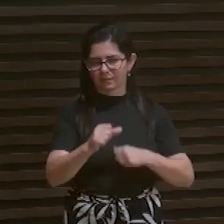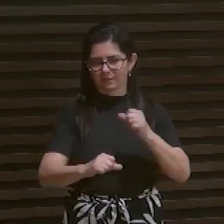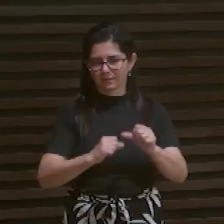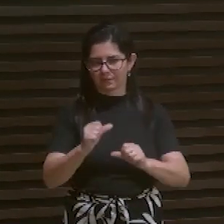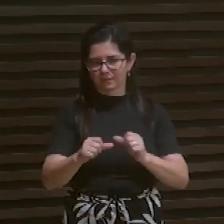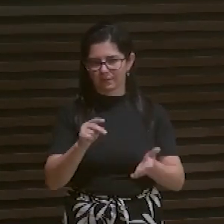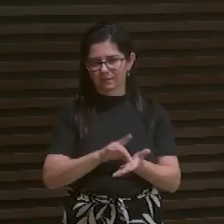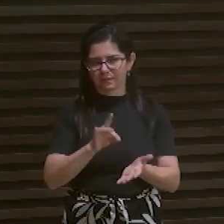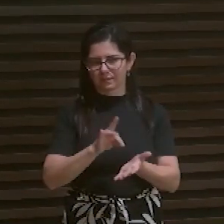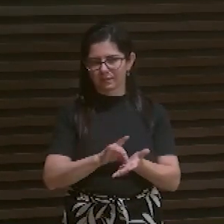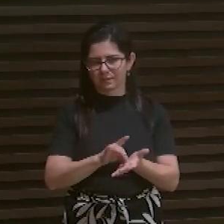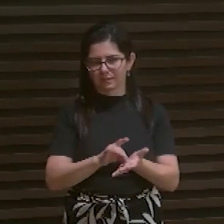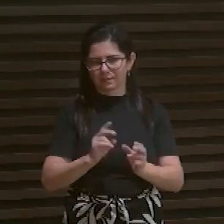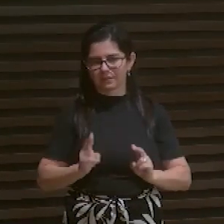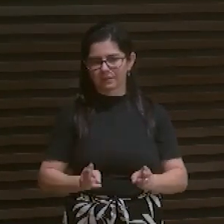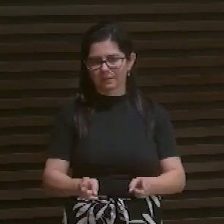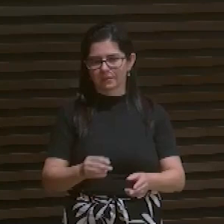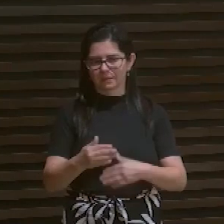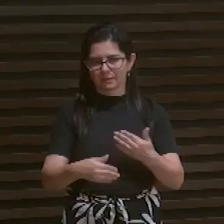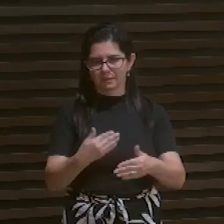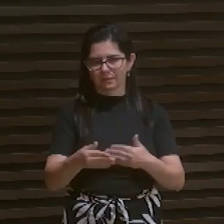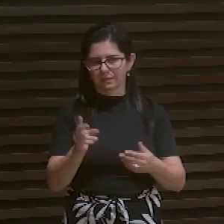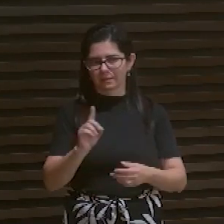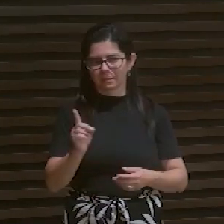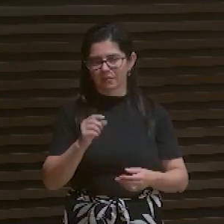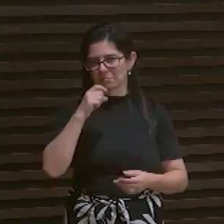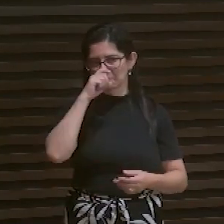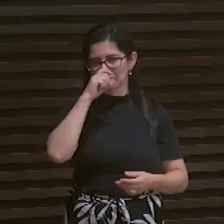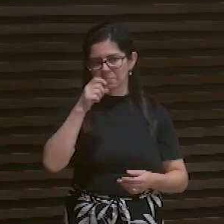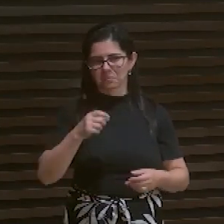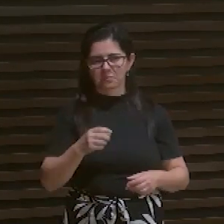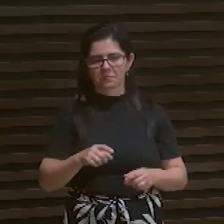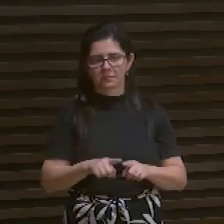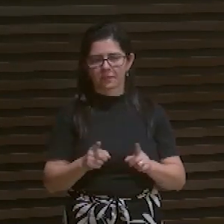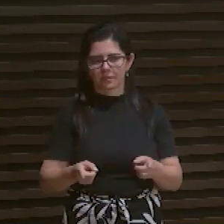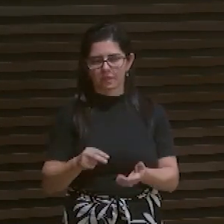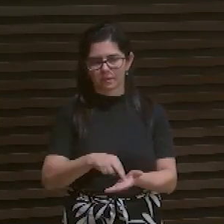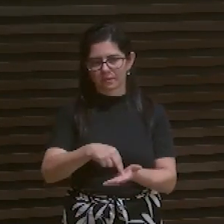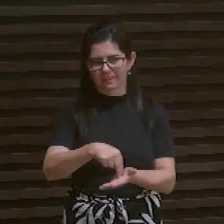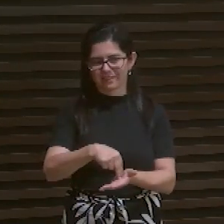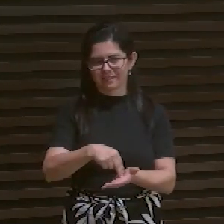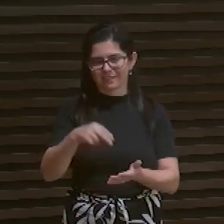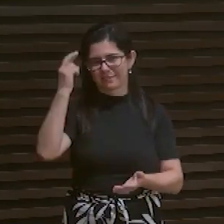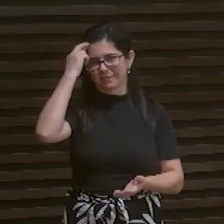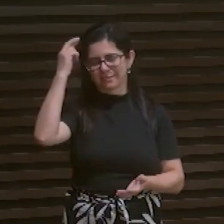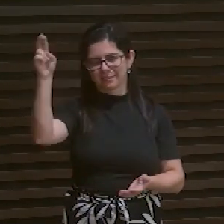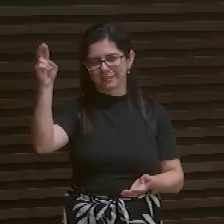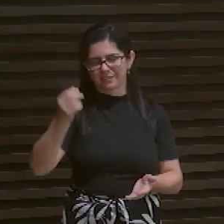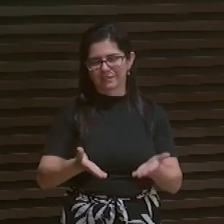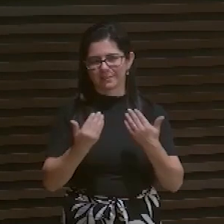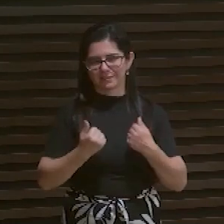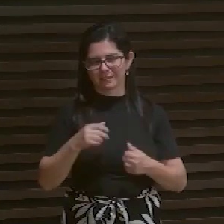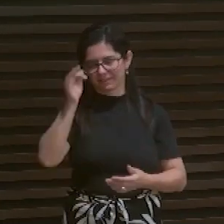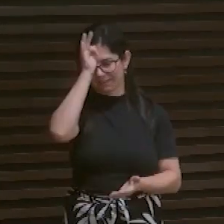sólidos, nunca nos gloriando em homens, mas tendo nossos olhos no autor e consumador da nossa fé. Amém.